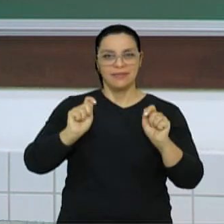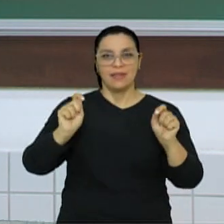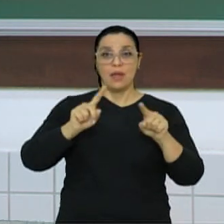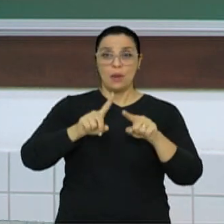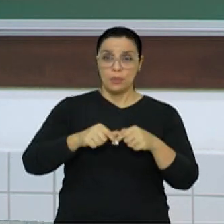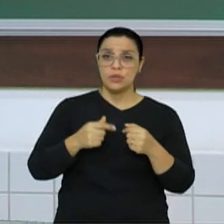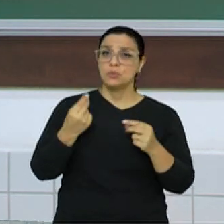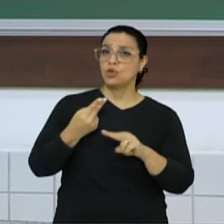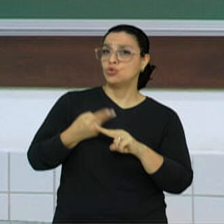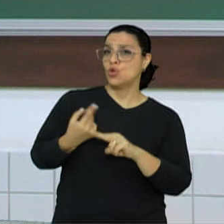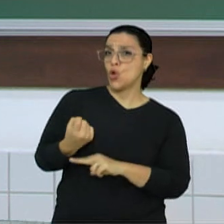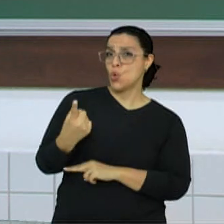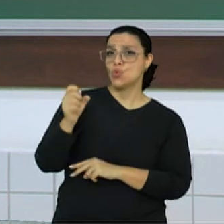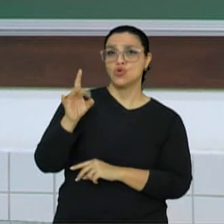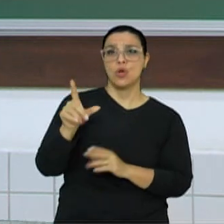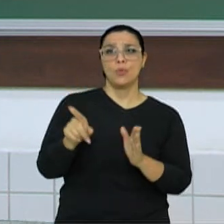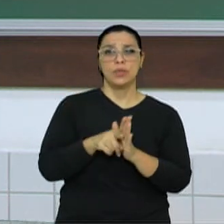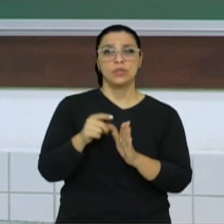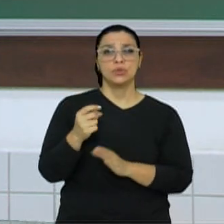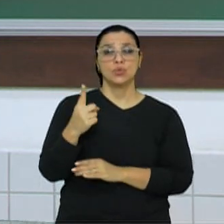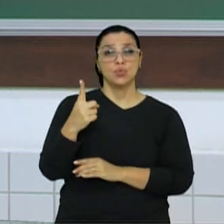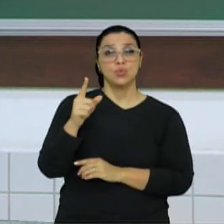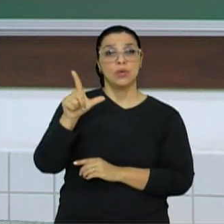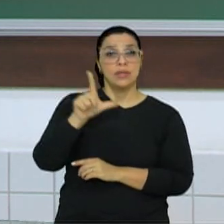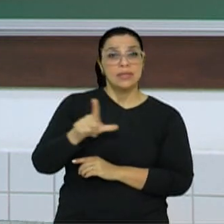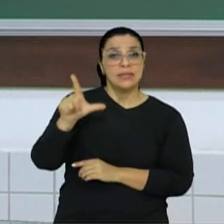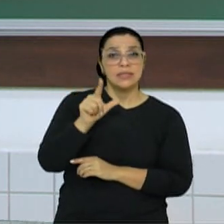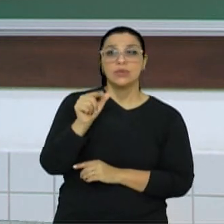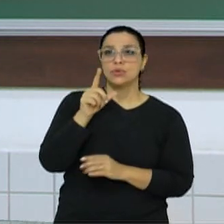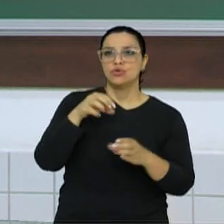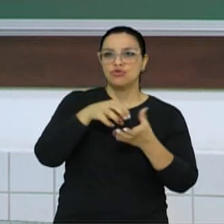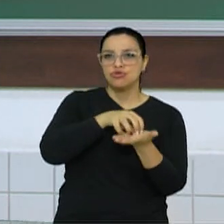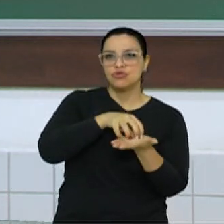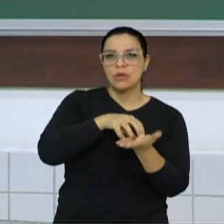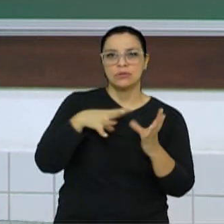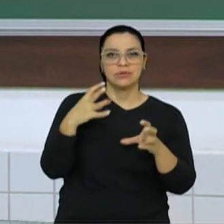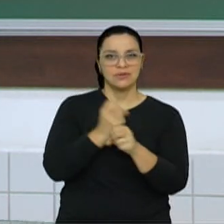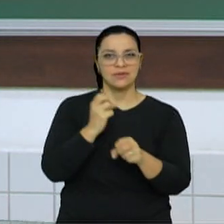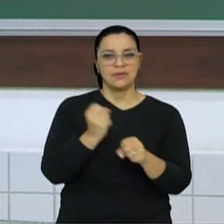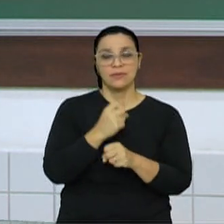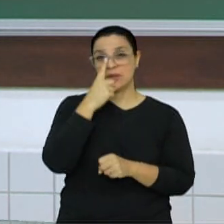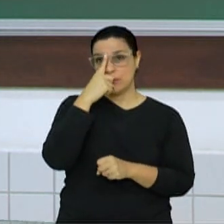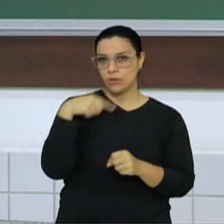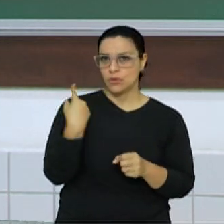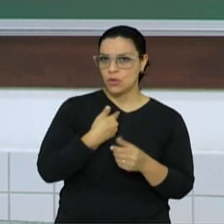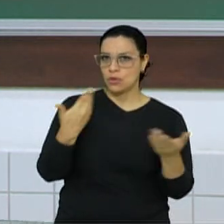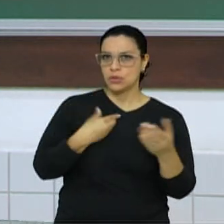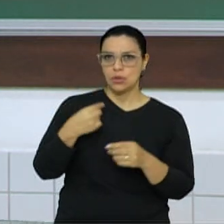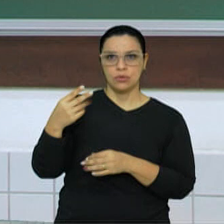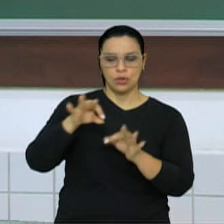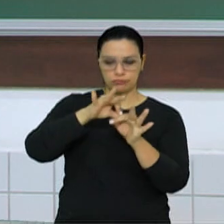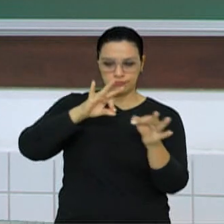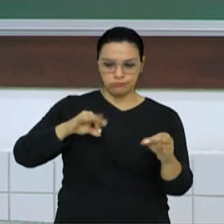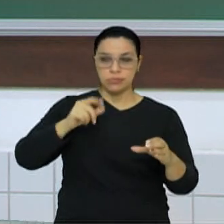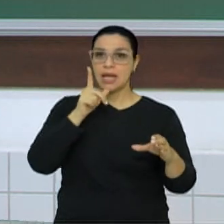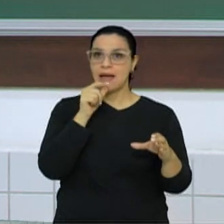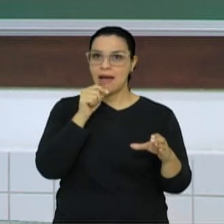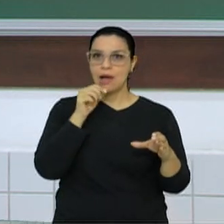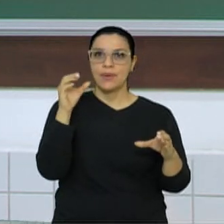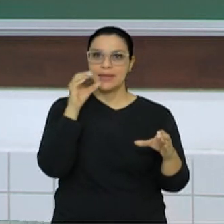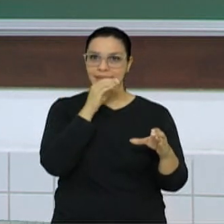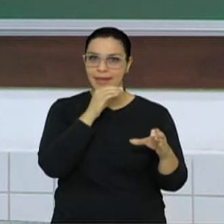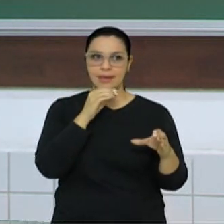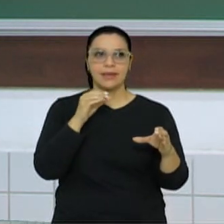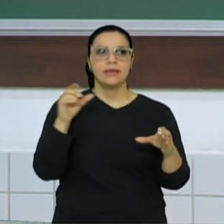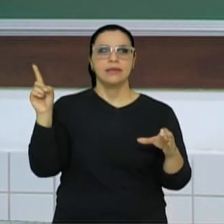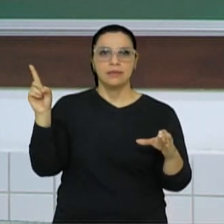portanto, eu em vez de utilizar meio litro, vou ter 1 litro ao todo de gelatina aqui. Beleza. Então, para esse segundo pacotinho, o que eu fiz?